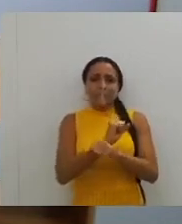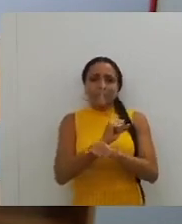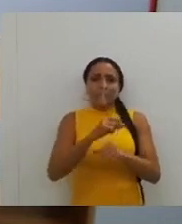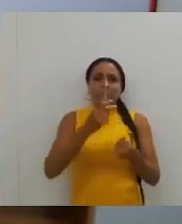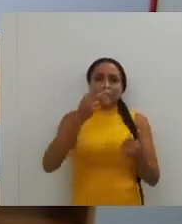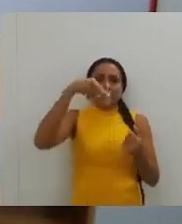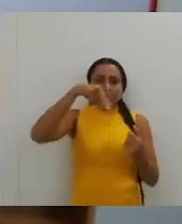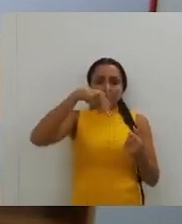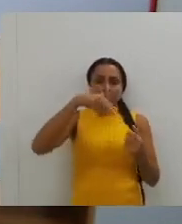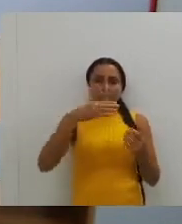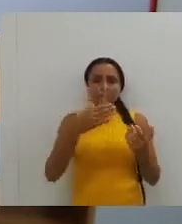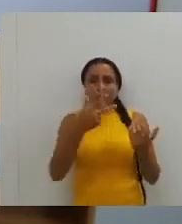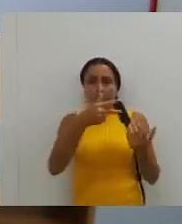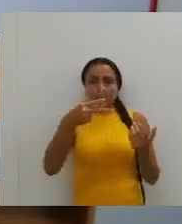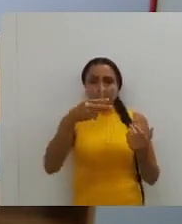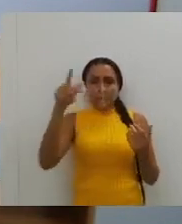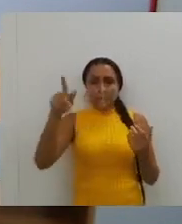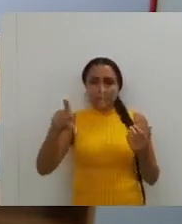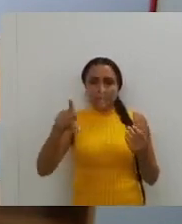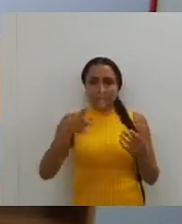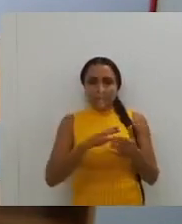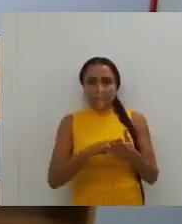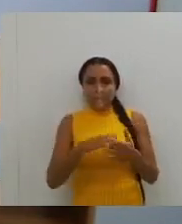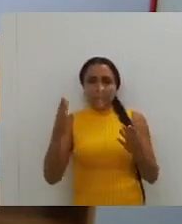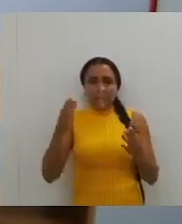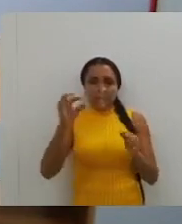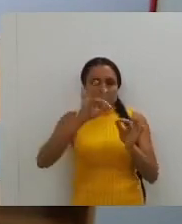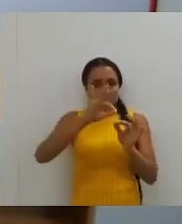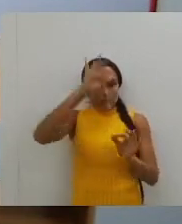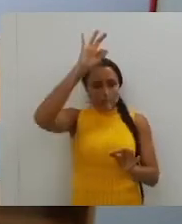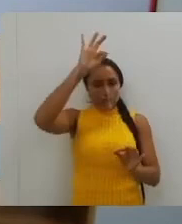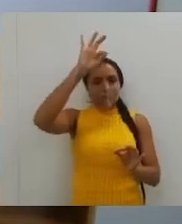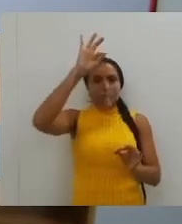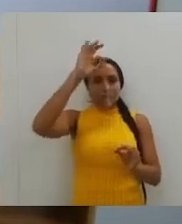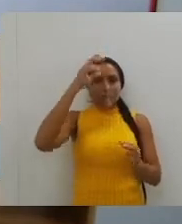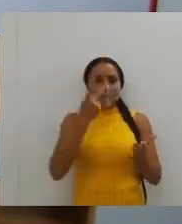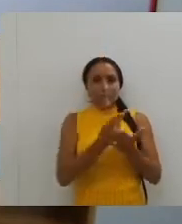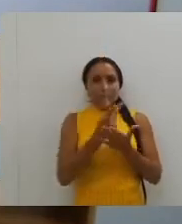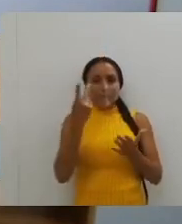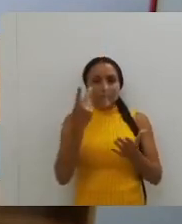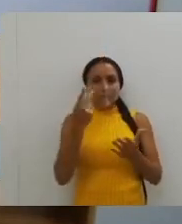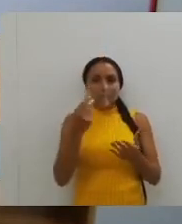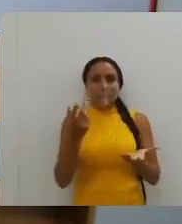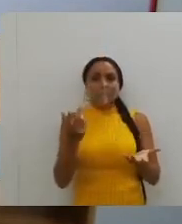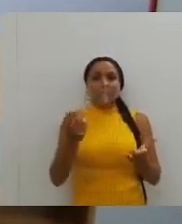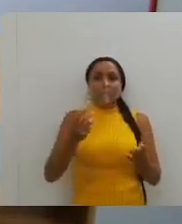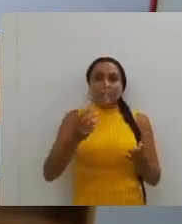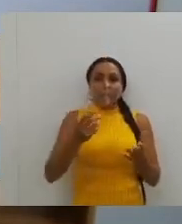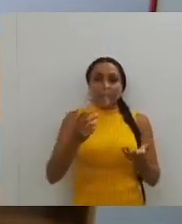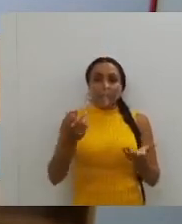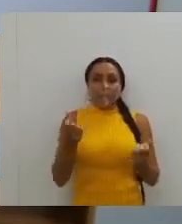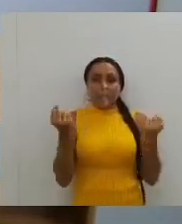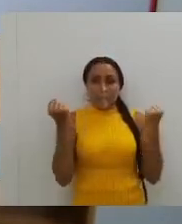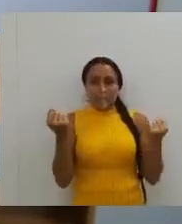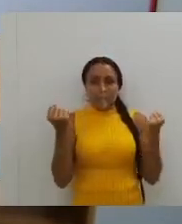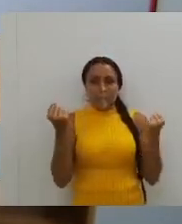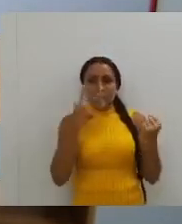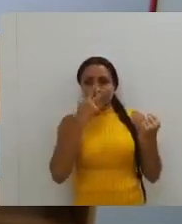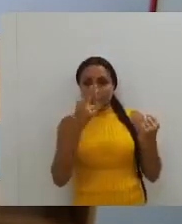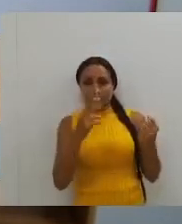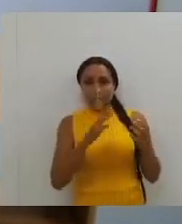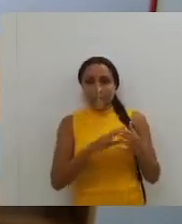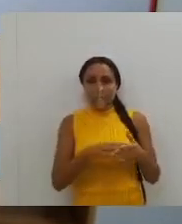Mas se estiver se movendo na direção vertical, aparecerá o peso aparente. Professor, dá um exemplo do dia a